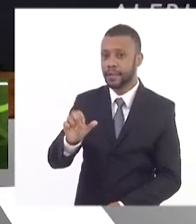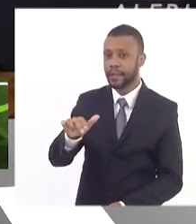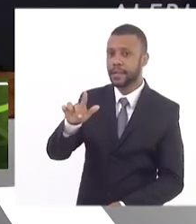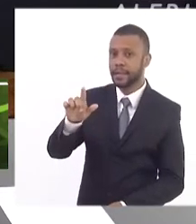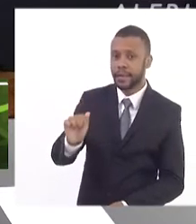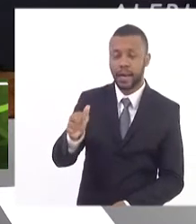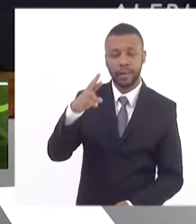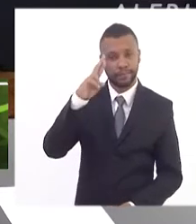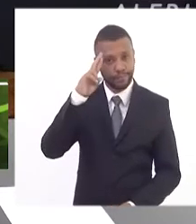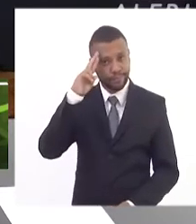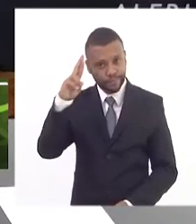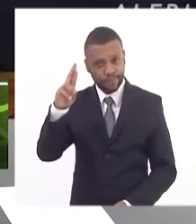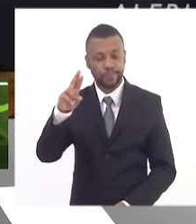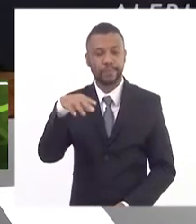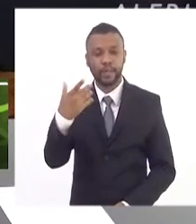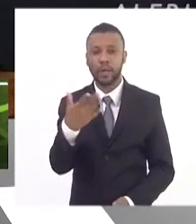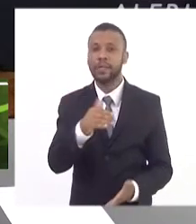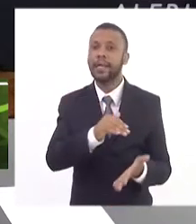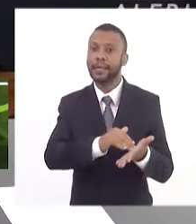superintendente da CEAS, é isso?